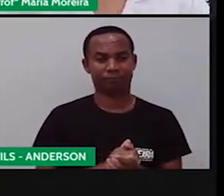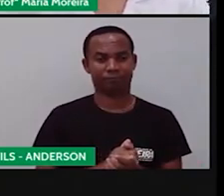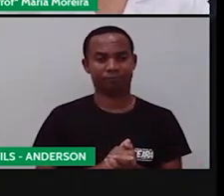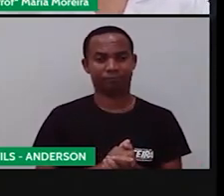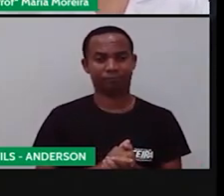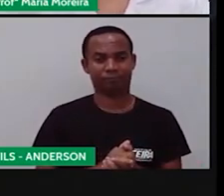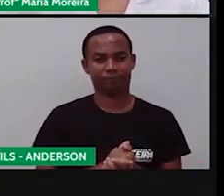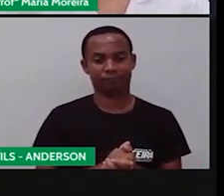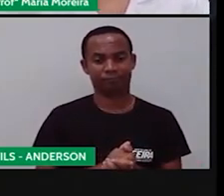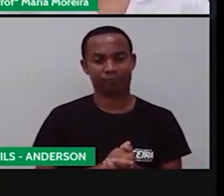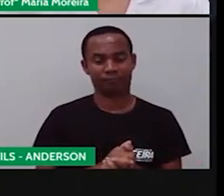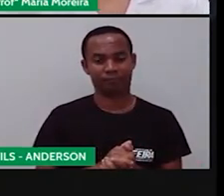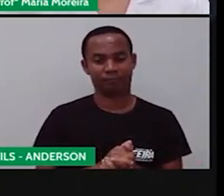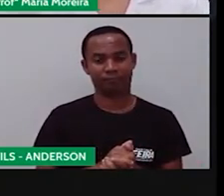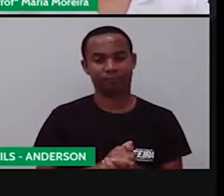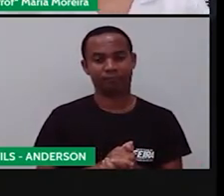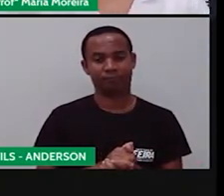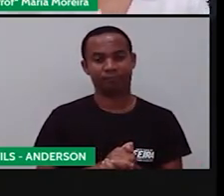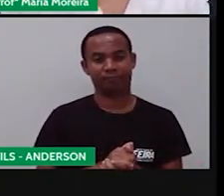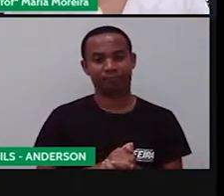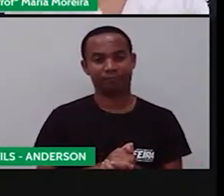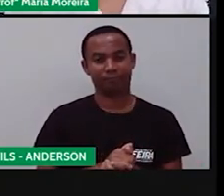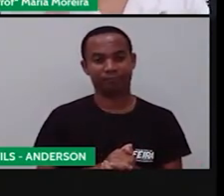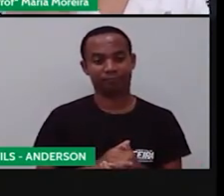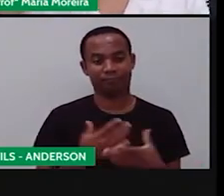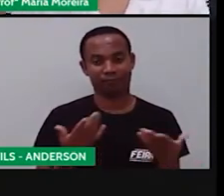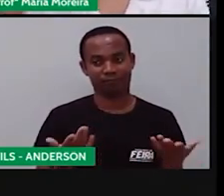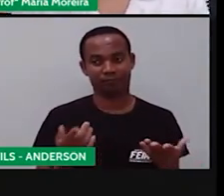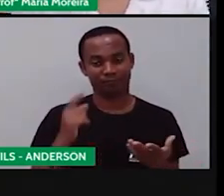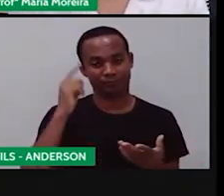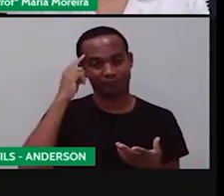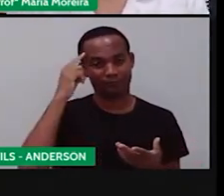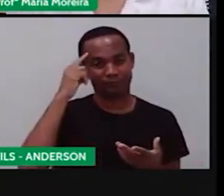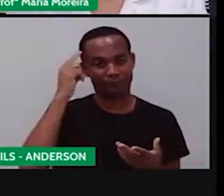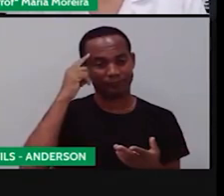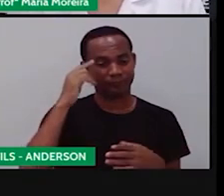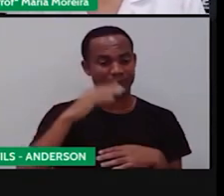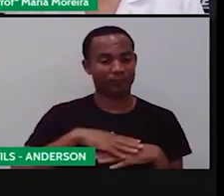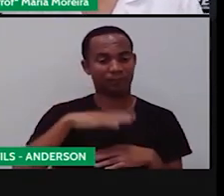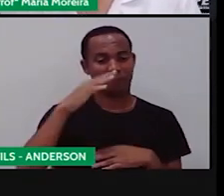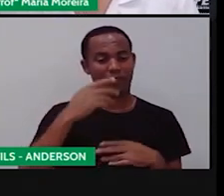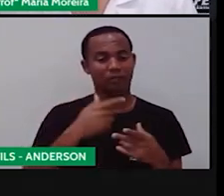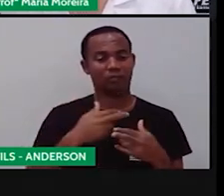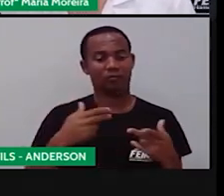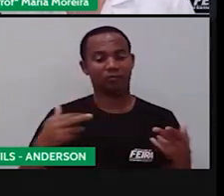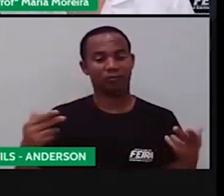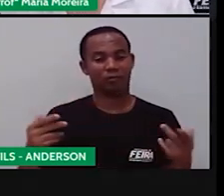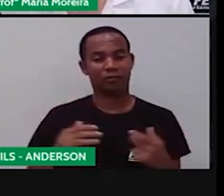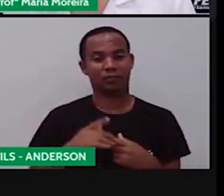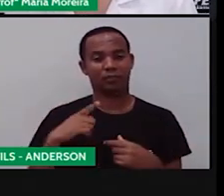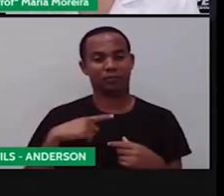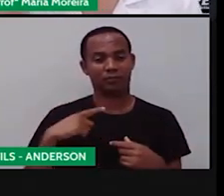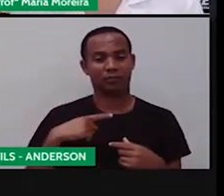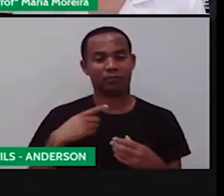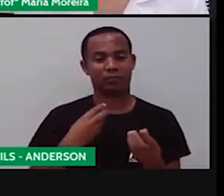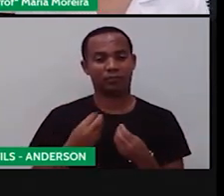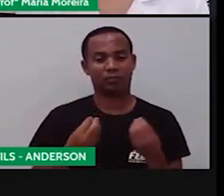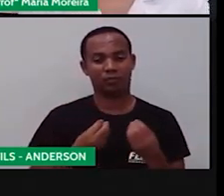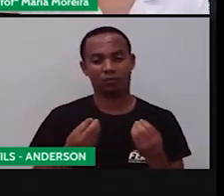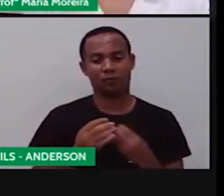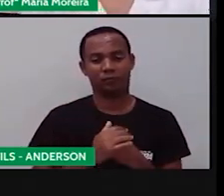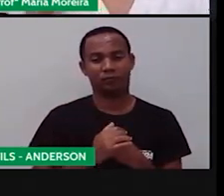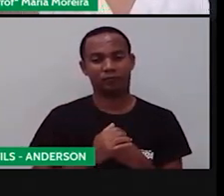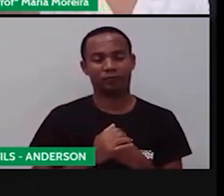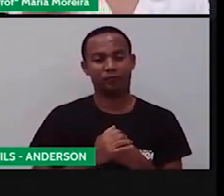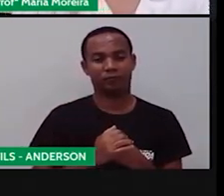frase? Não, não terminei. Dê a entender que tem o quê? Mais alguma coisa. Então, esse mais